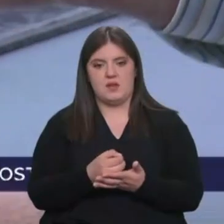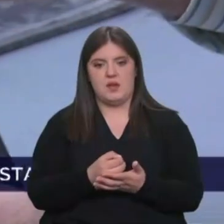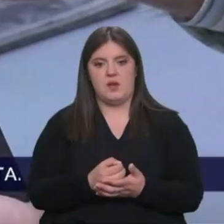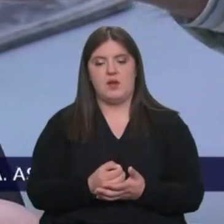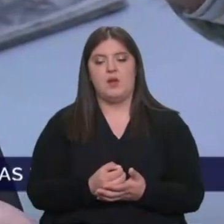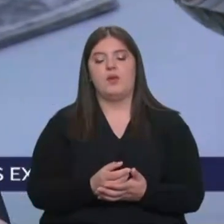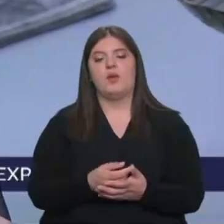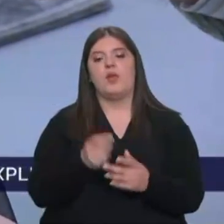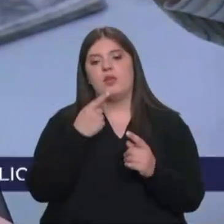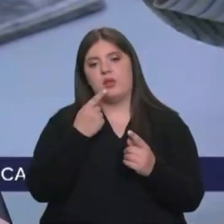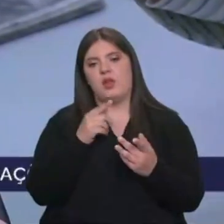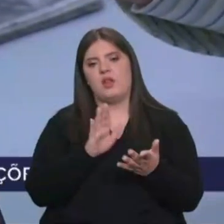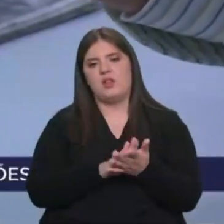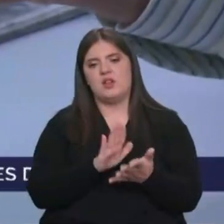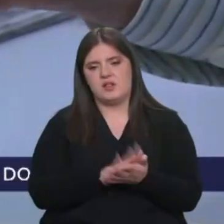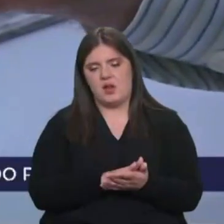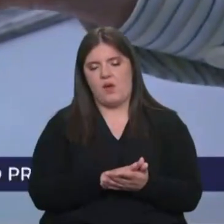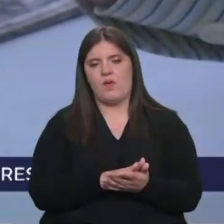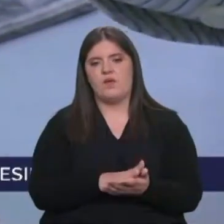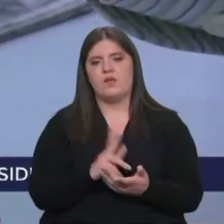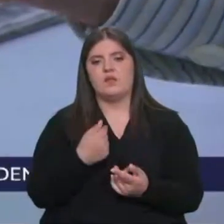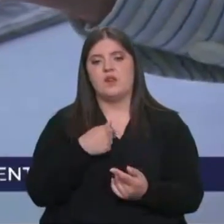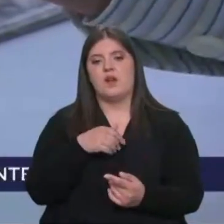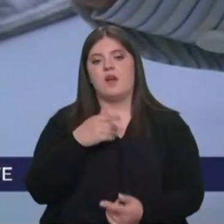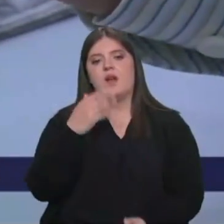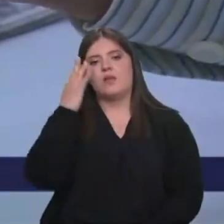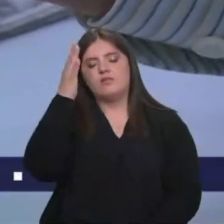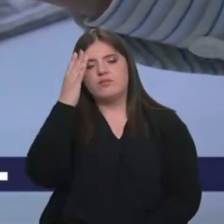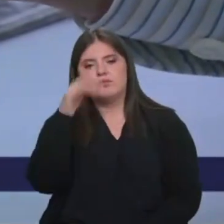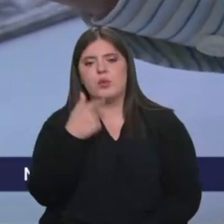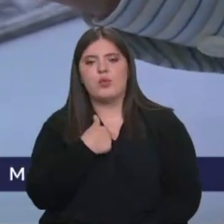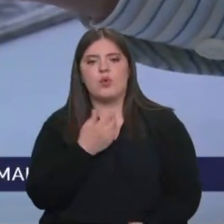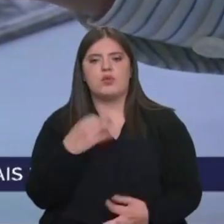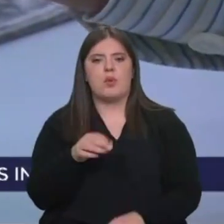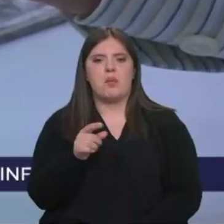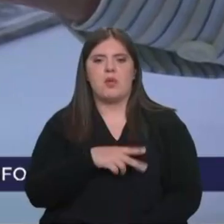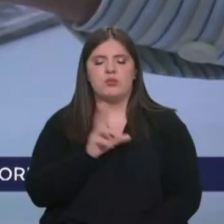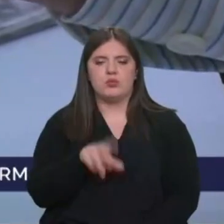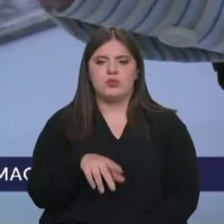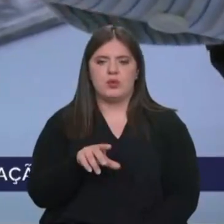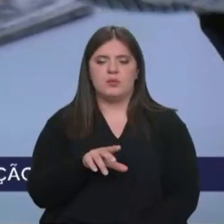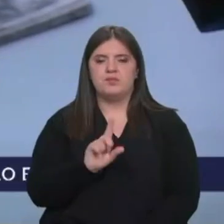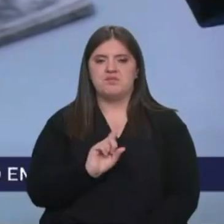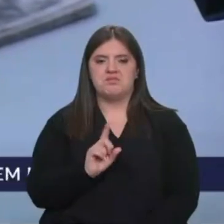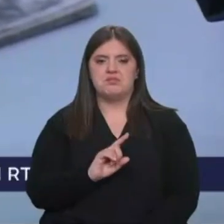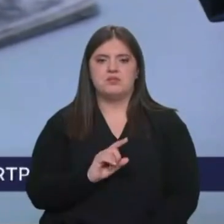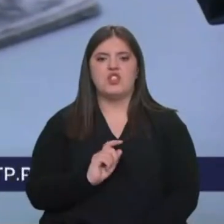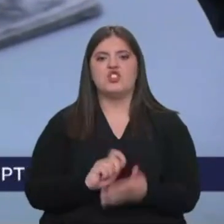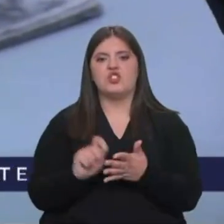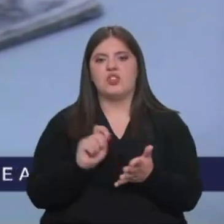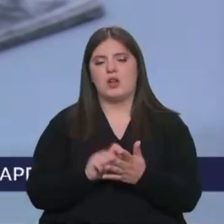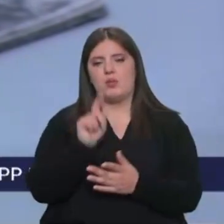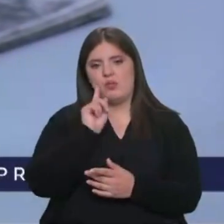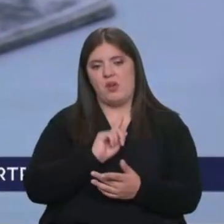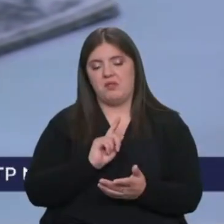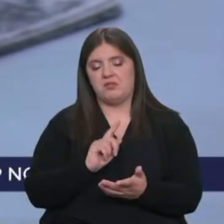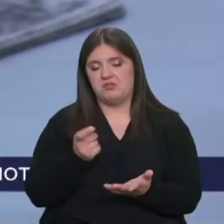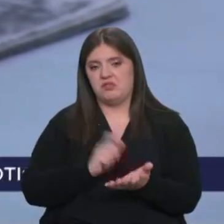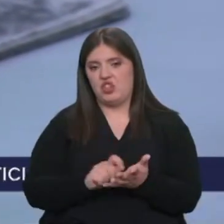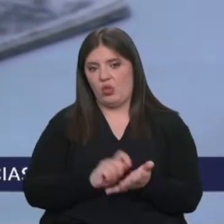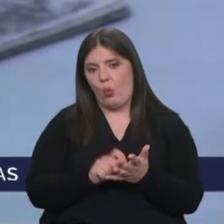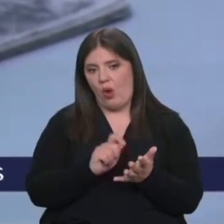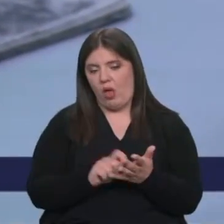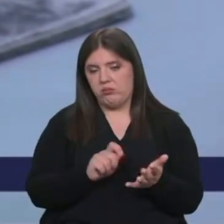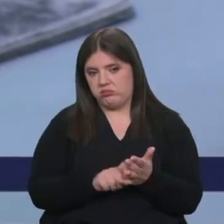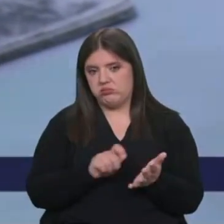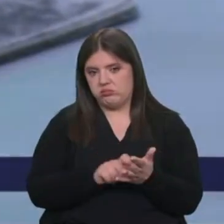editorial Divergência, é ficção científica. Não é habitual nós termos ficção científica em Portugal, muito menos escrito por uma escritora, e leva-nos para uma